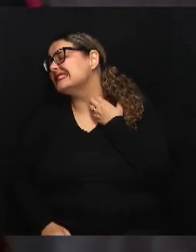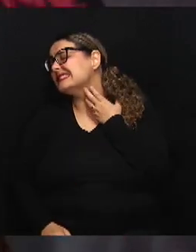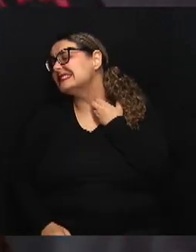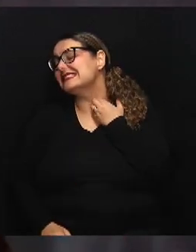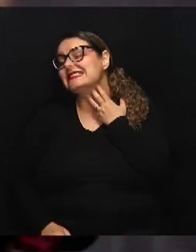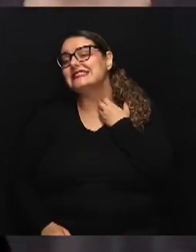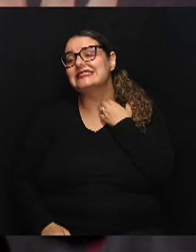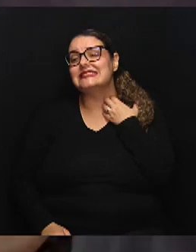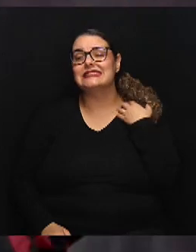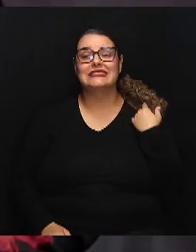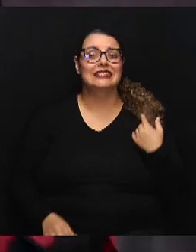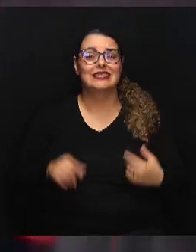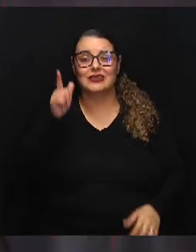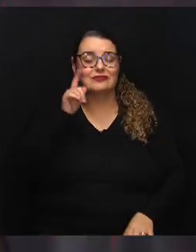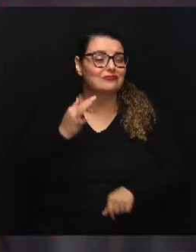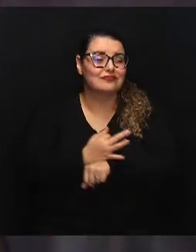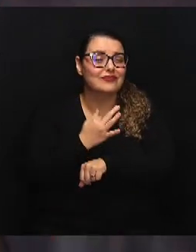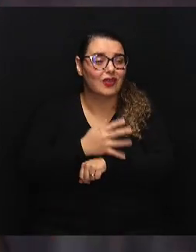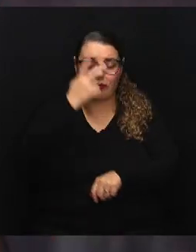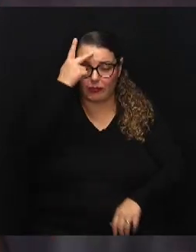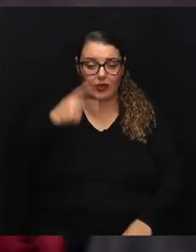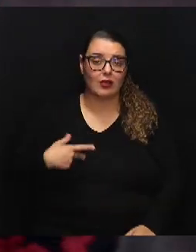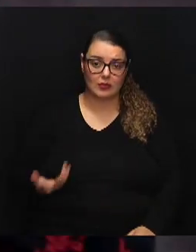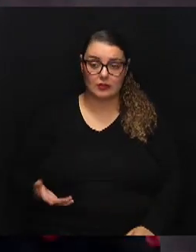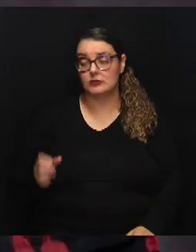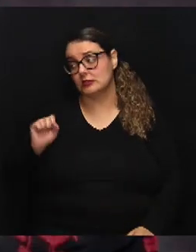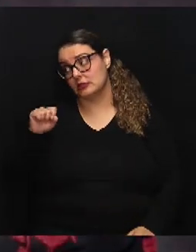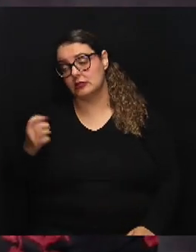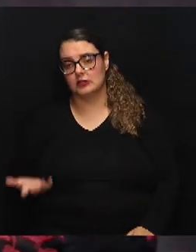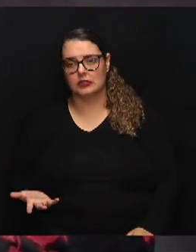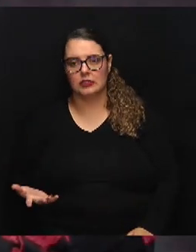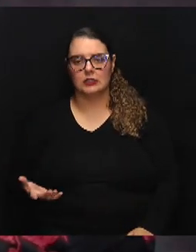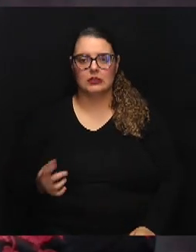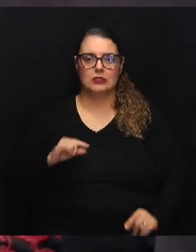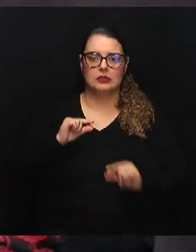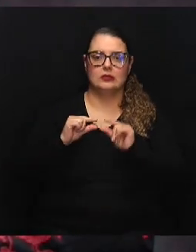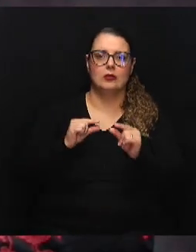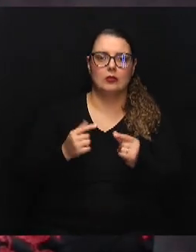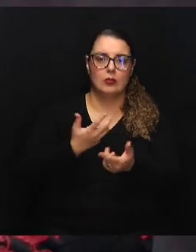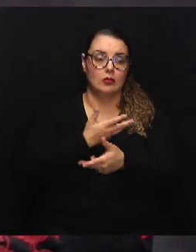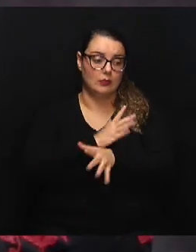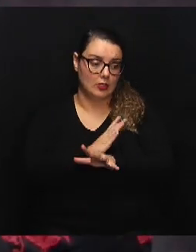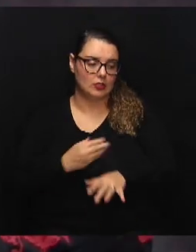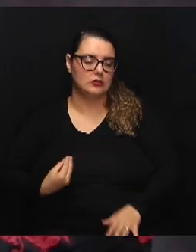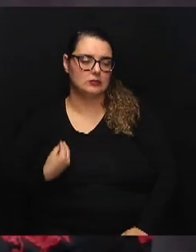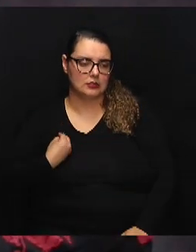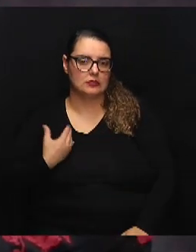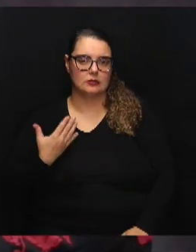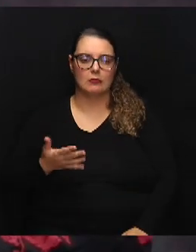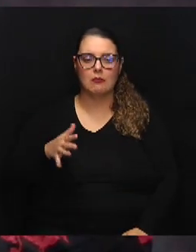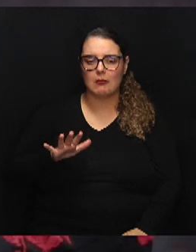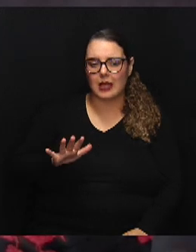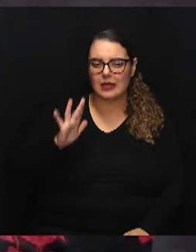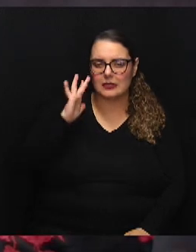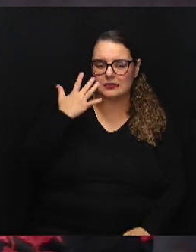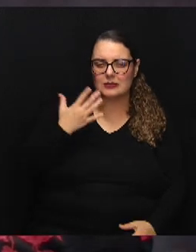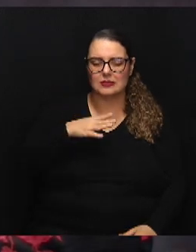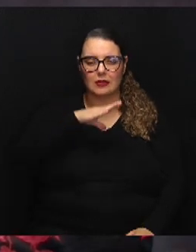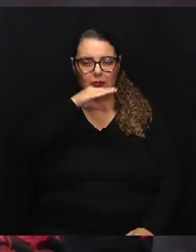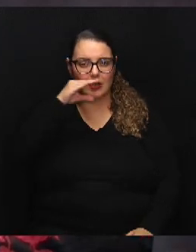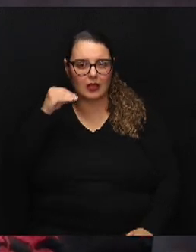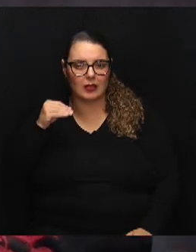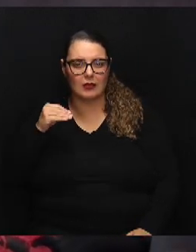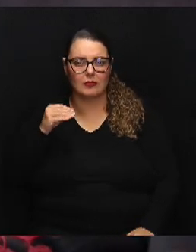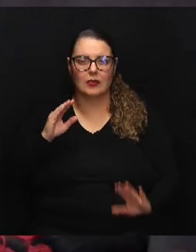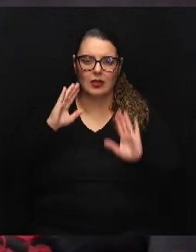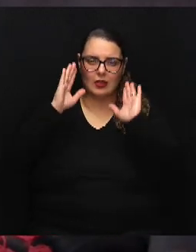nem eu me aguento comigo mesma, né? Assim, então, tem um pouco dessa coisa, desse vazio que a gente vive. Mas acho que, para o adolescente, é uma coisa muito